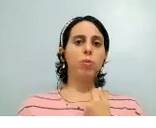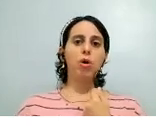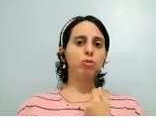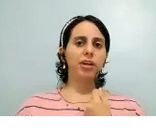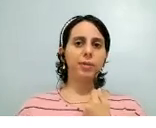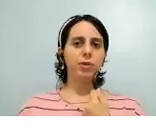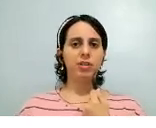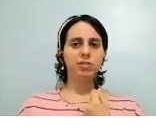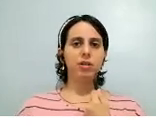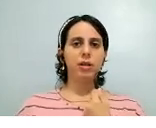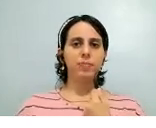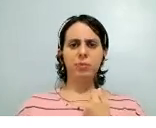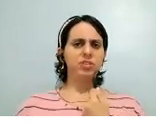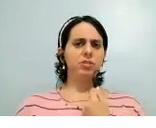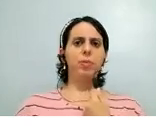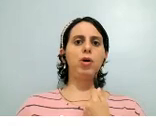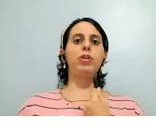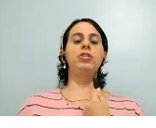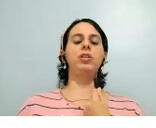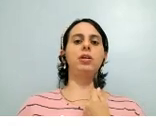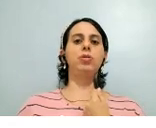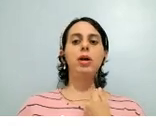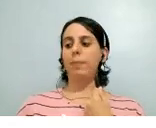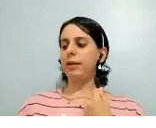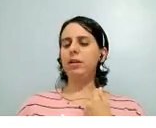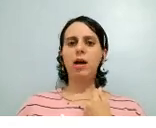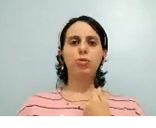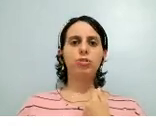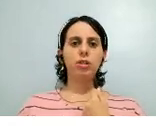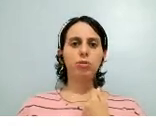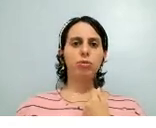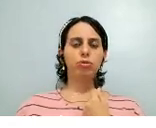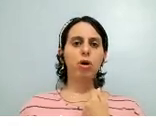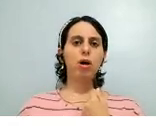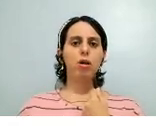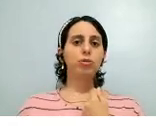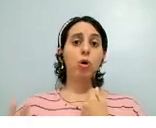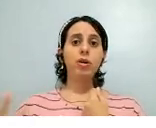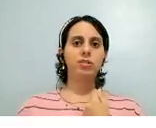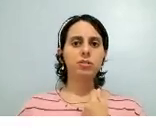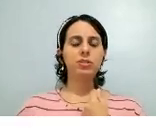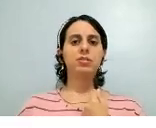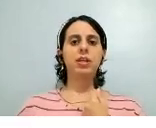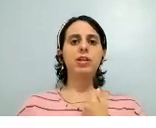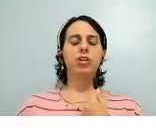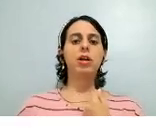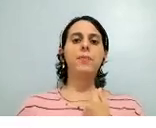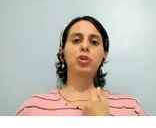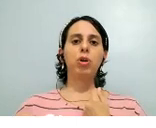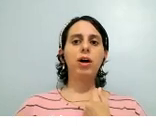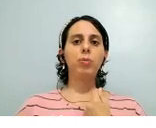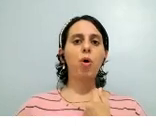deixar no bolso da camisa, né? Não precisa ser o pacote inteiro. Pegue lá uns 5, só 2, que